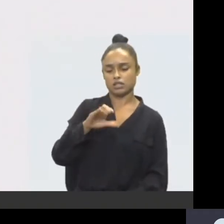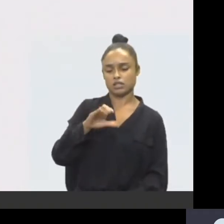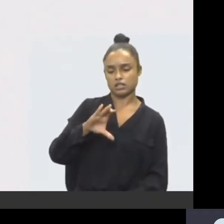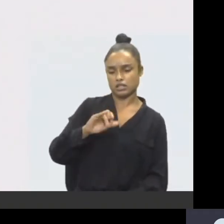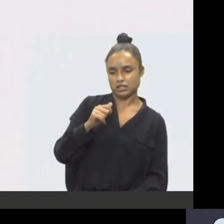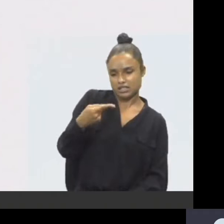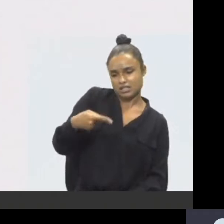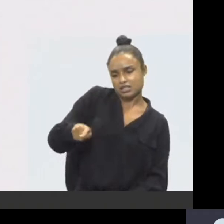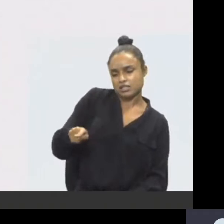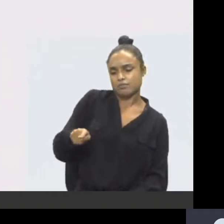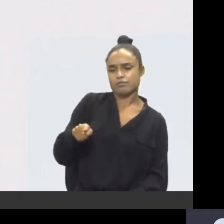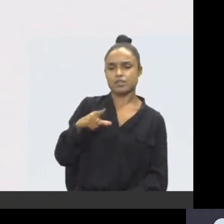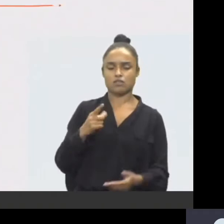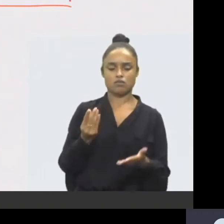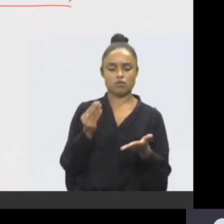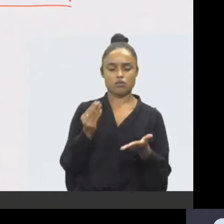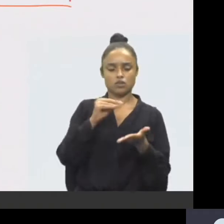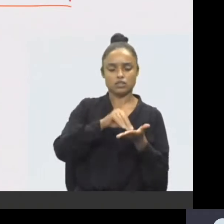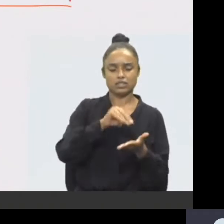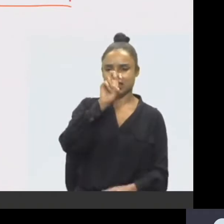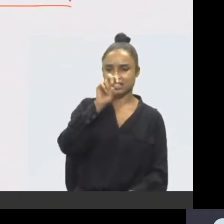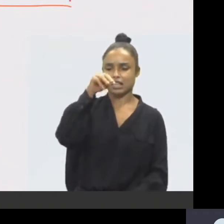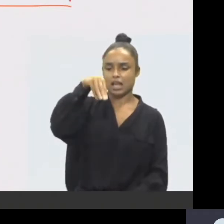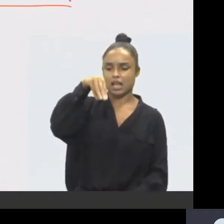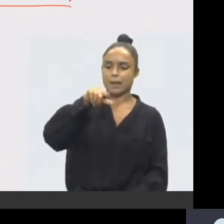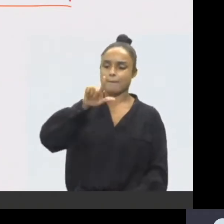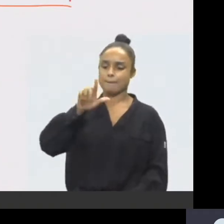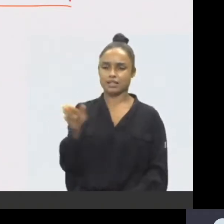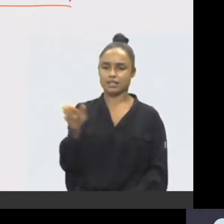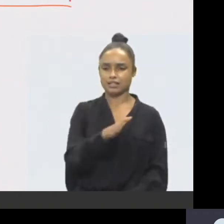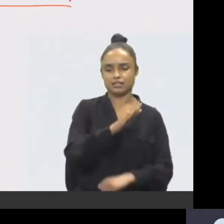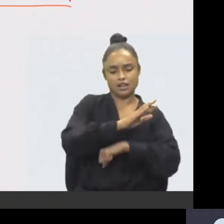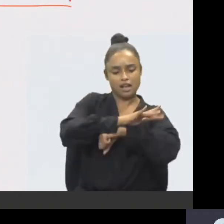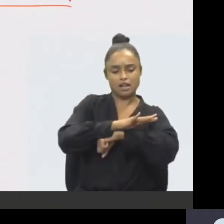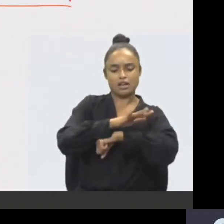nós vamos adicionar 5 ml de ácido sulfúrico concentrado